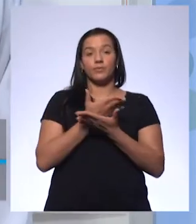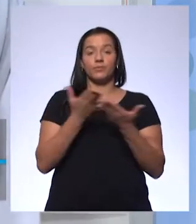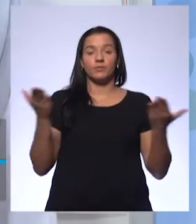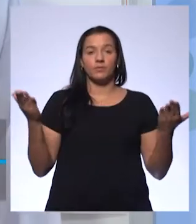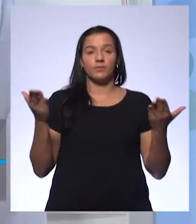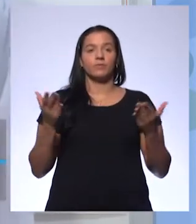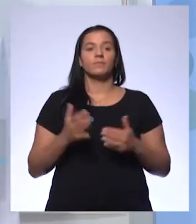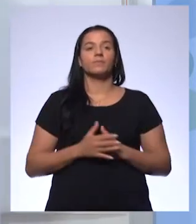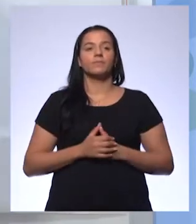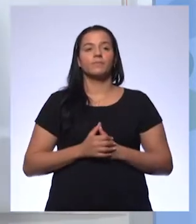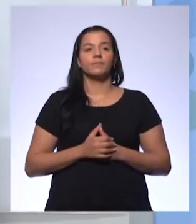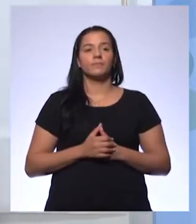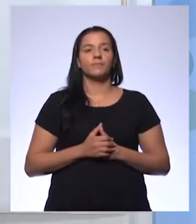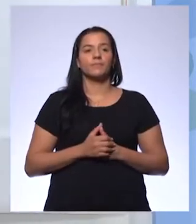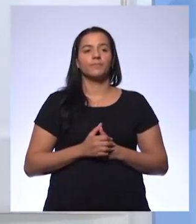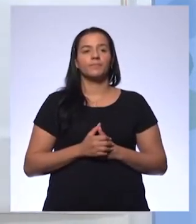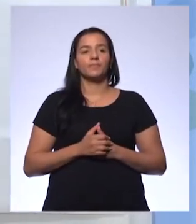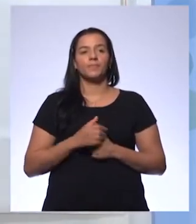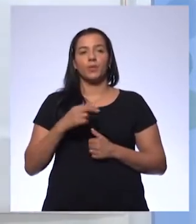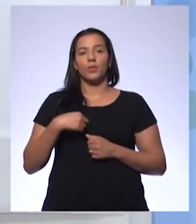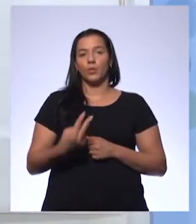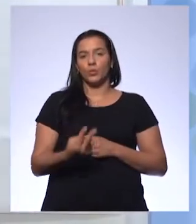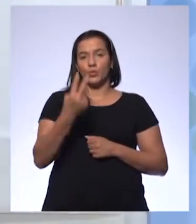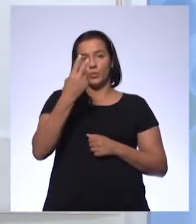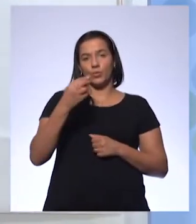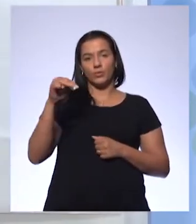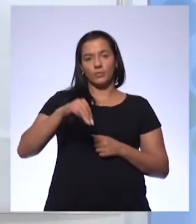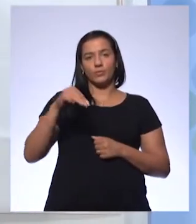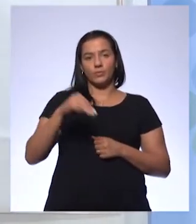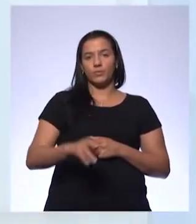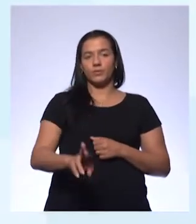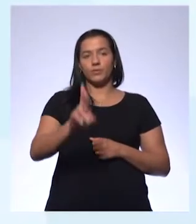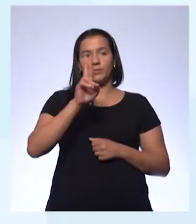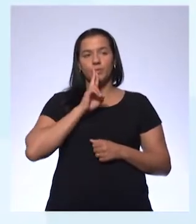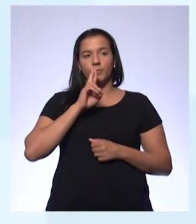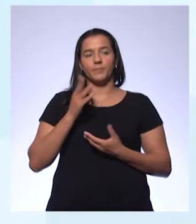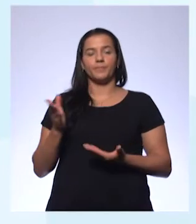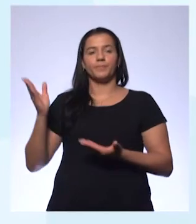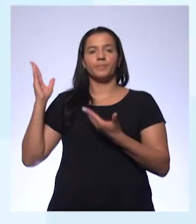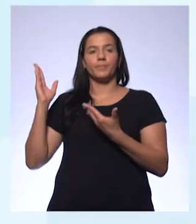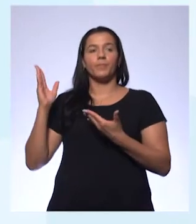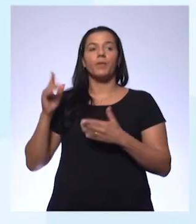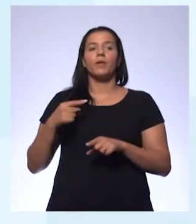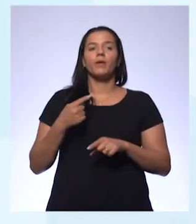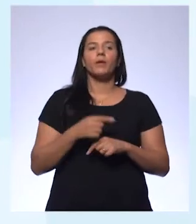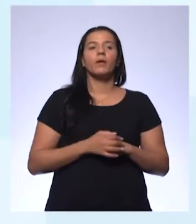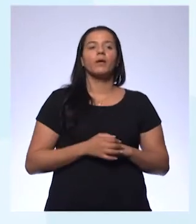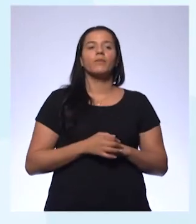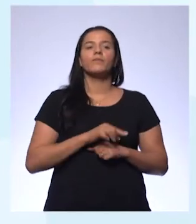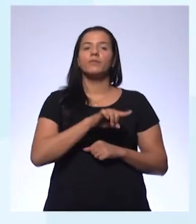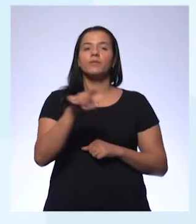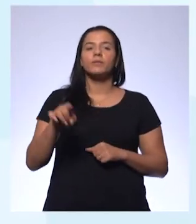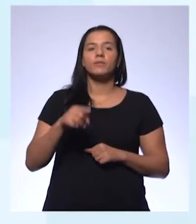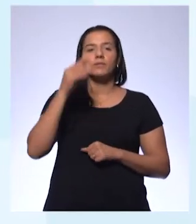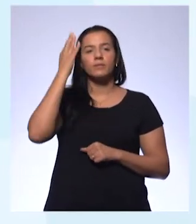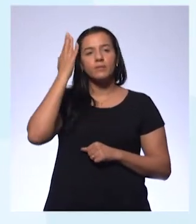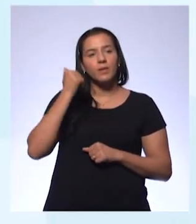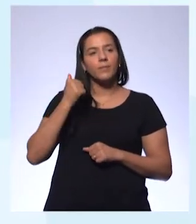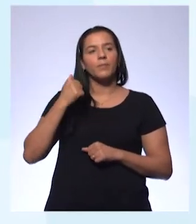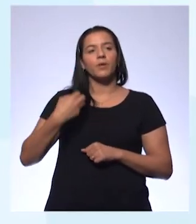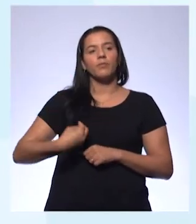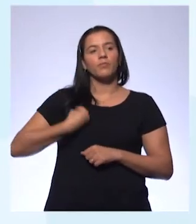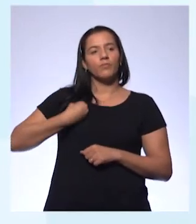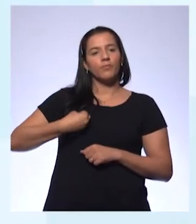vocês. Tá, ó, vou dar 2 minutinhos para vocês responderem para mim o seguinte. Por que é importante eu saber que tipo de ser vivo